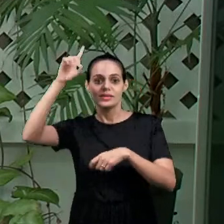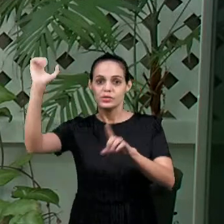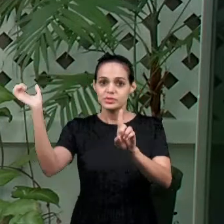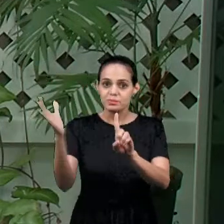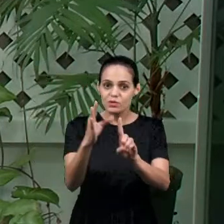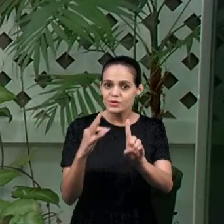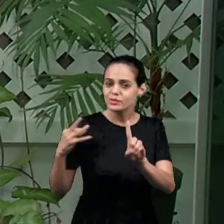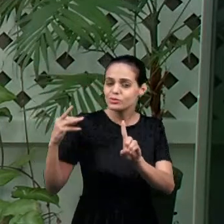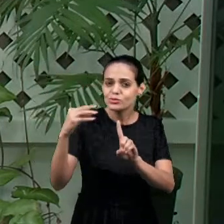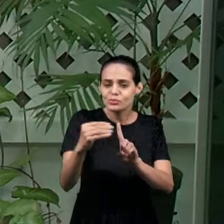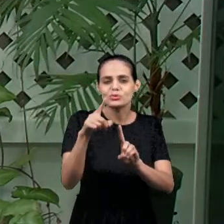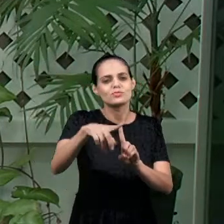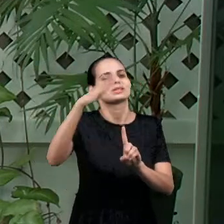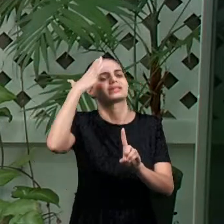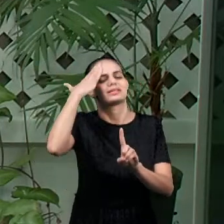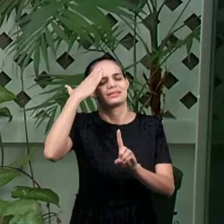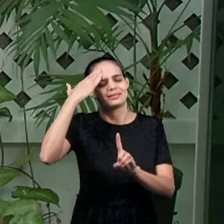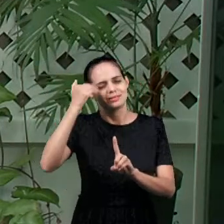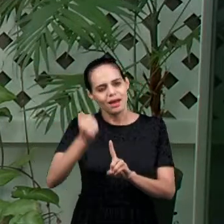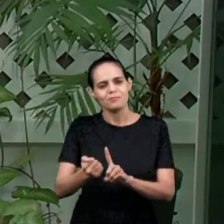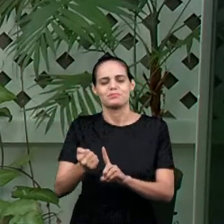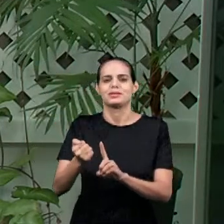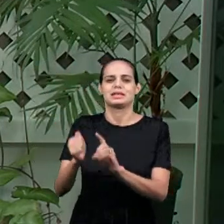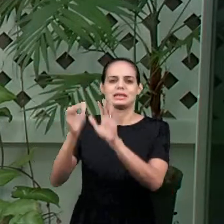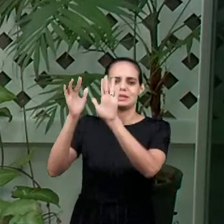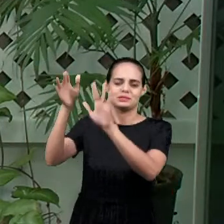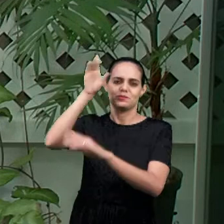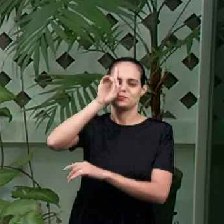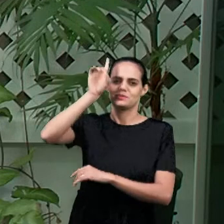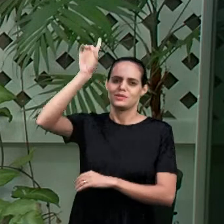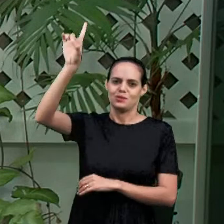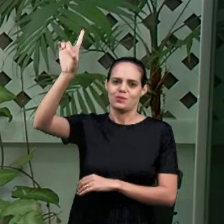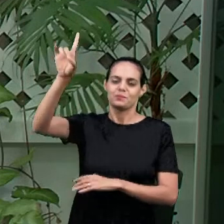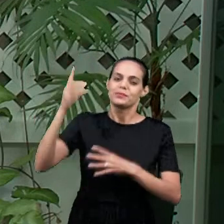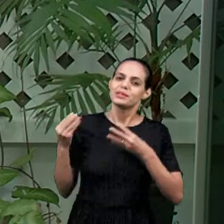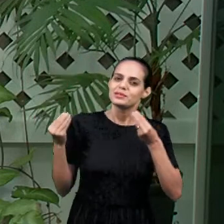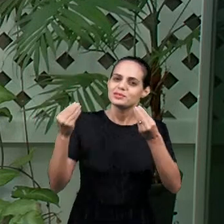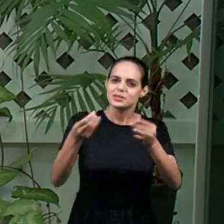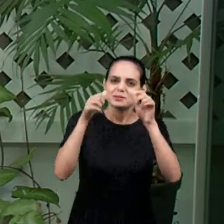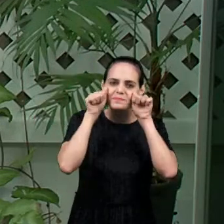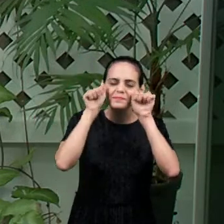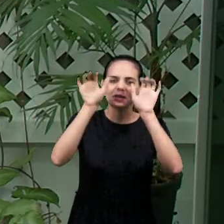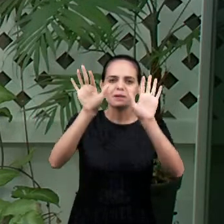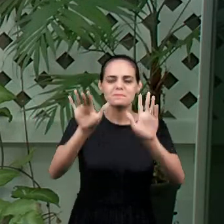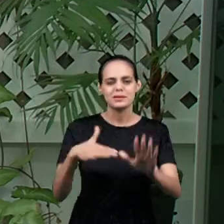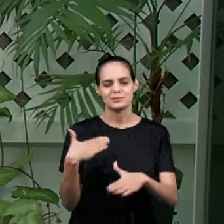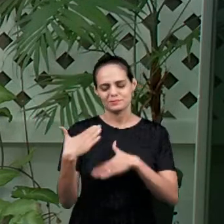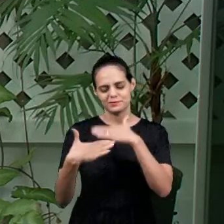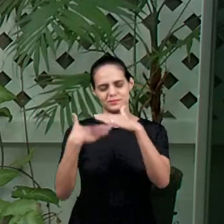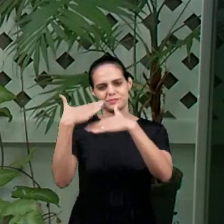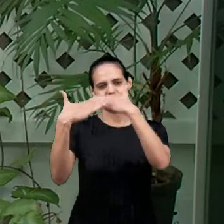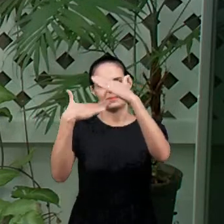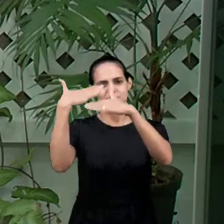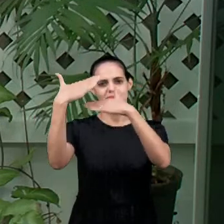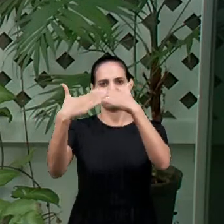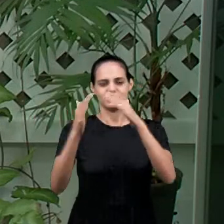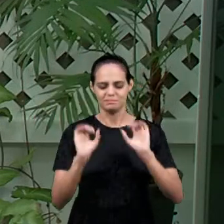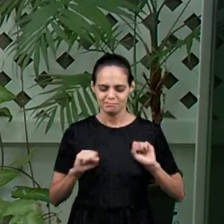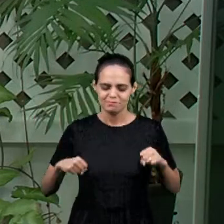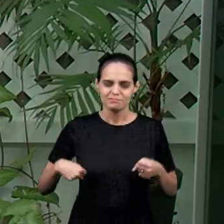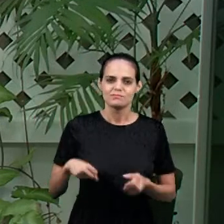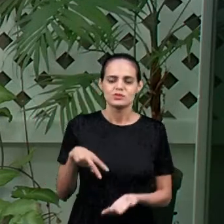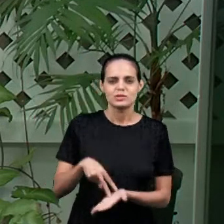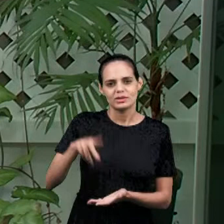coisas. Você sabe que dá as mãos do Senhor. E Deus tem te dado a bênção da prosperidade, de te sustentar cada